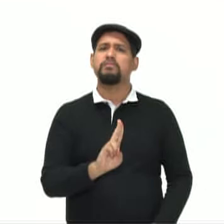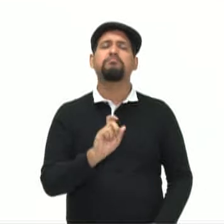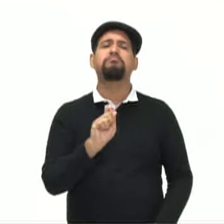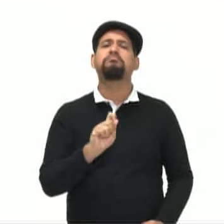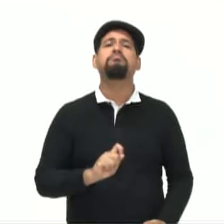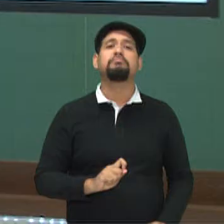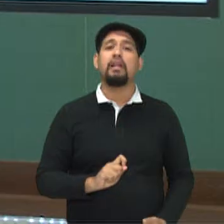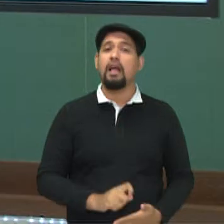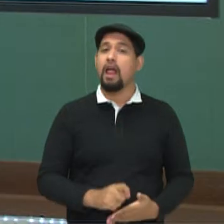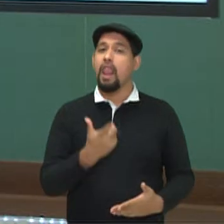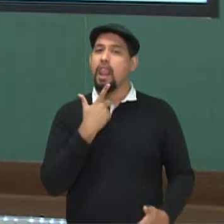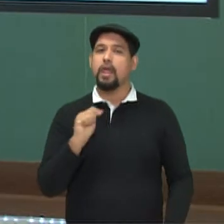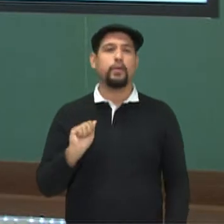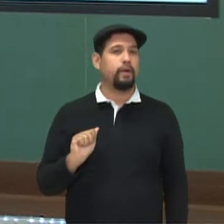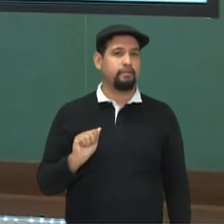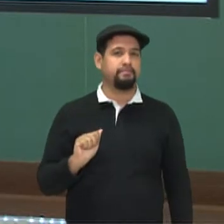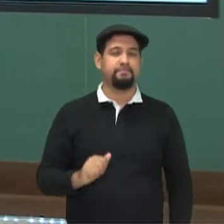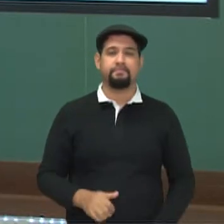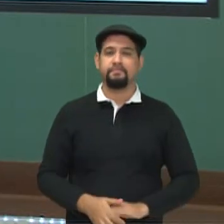a língua.